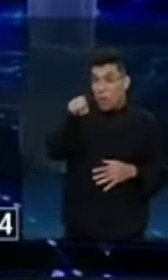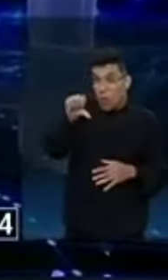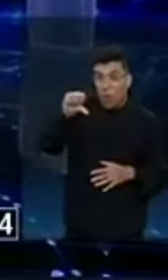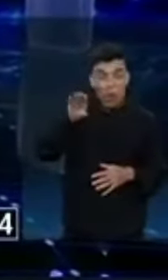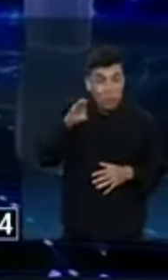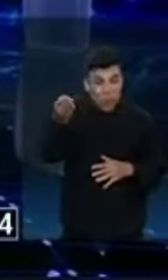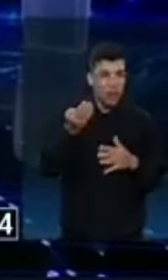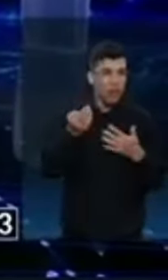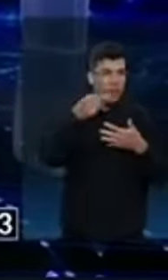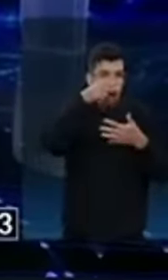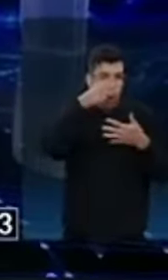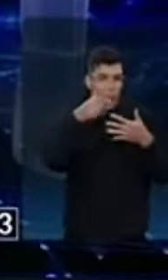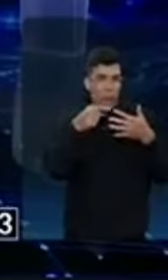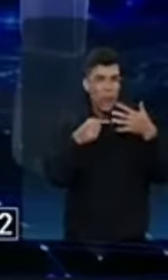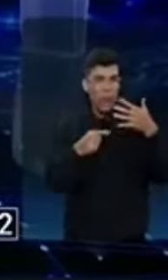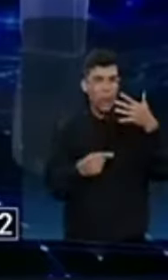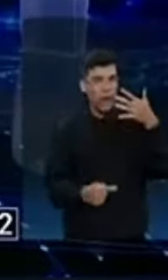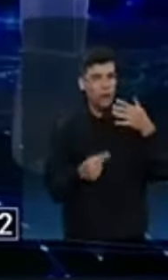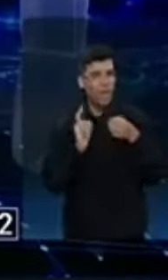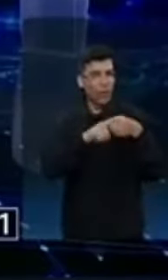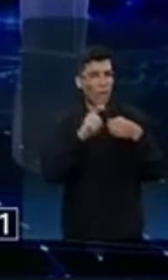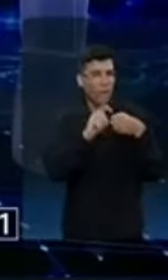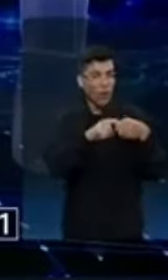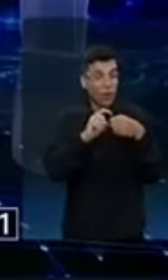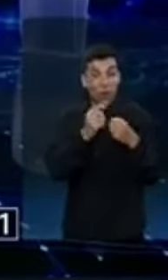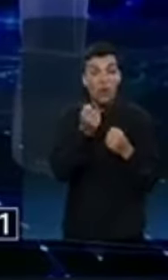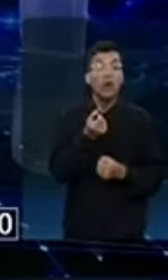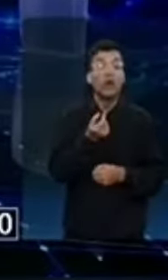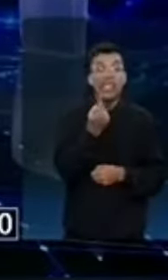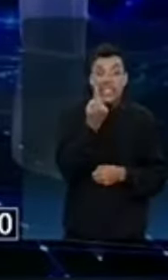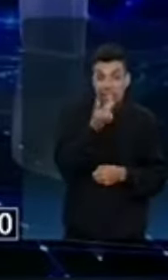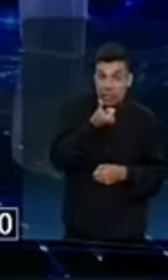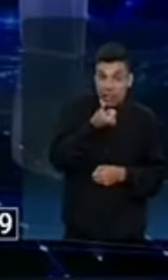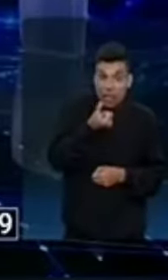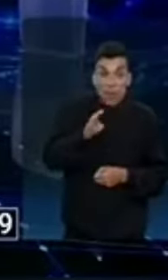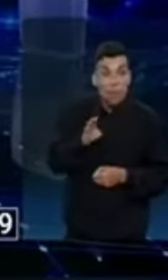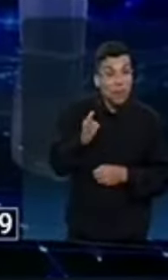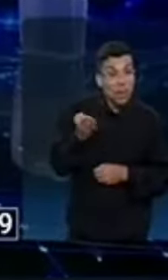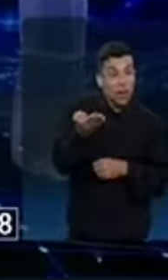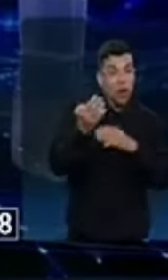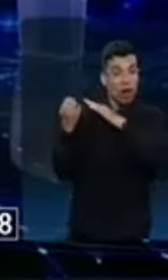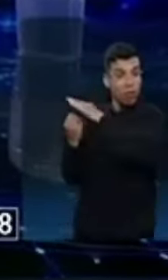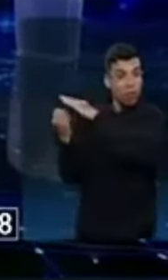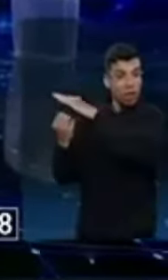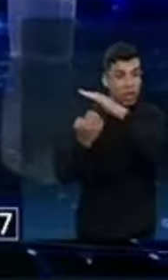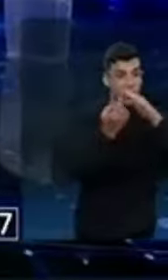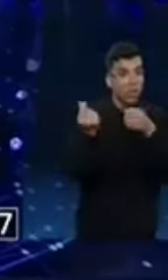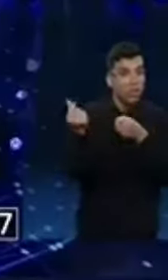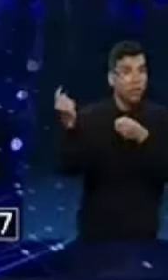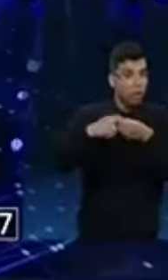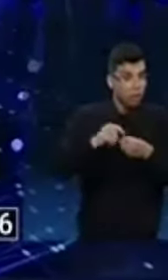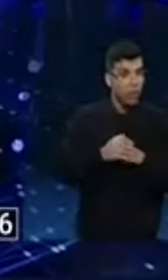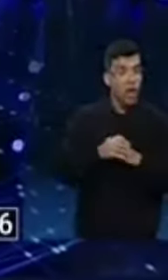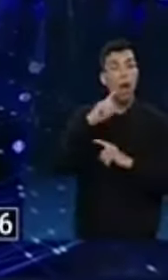bilhão. E assim vai. 16 bilhões de reais que as empresas devolveram, somado com 6 bi